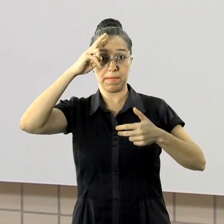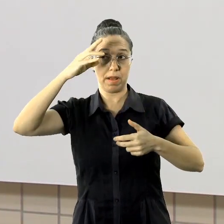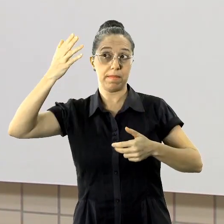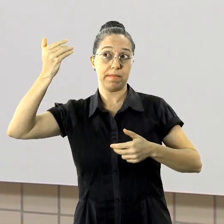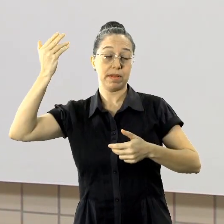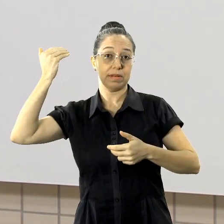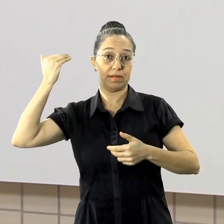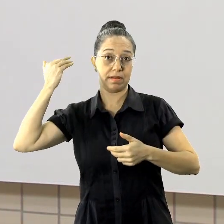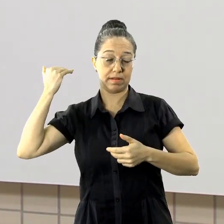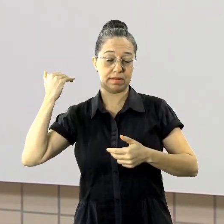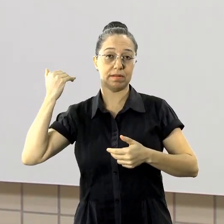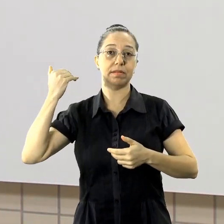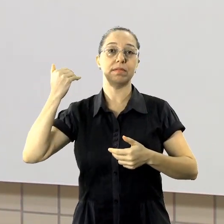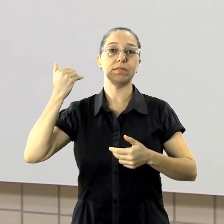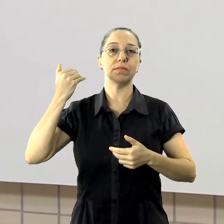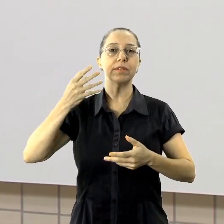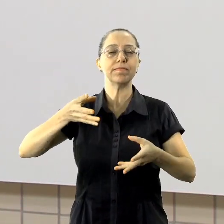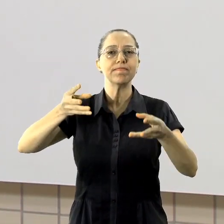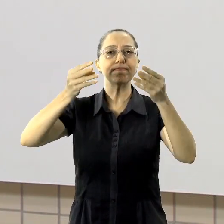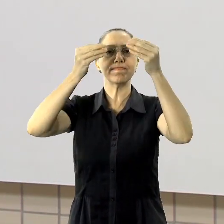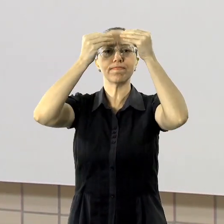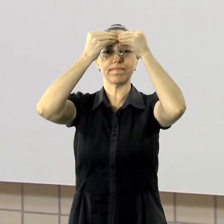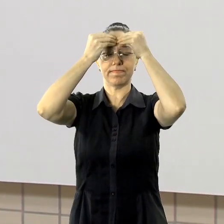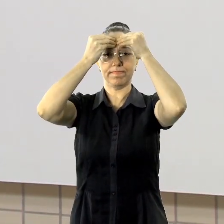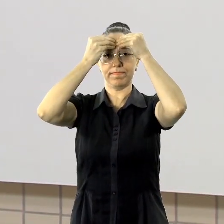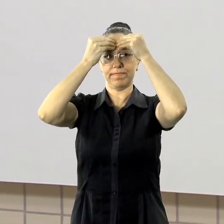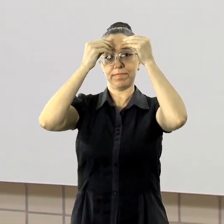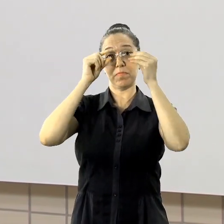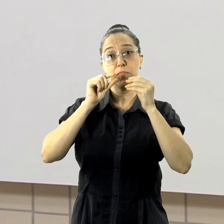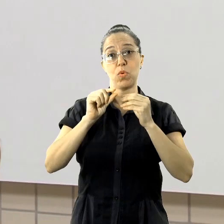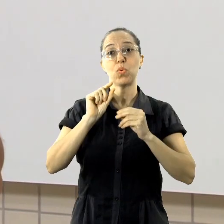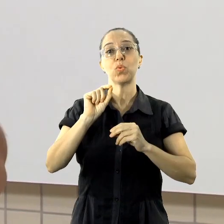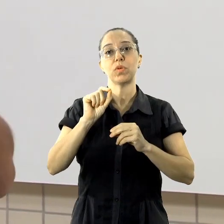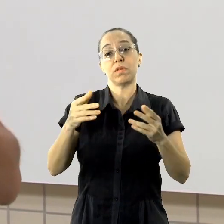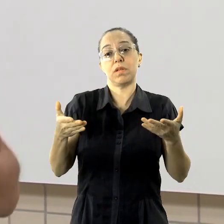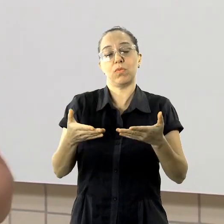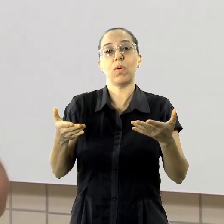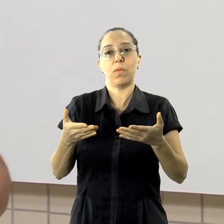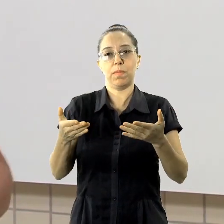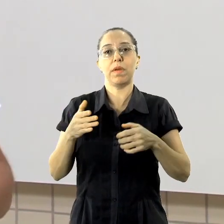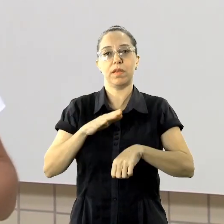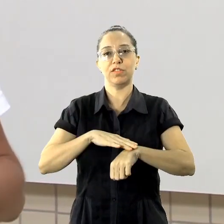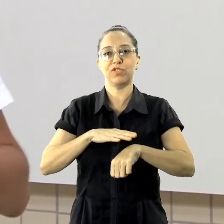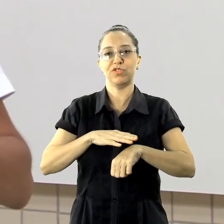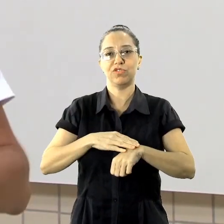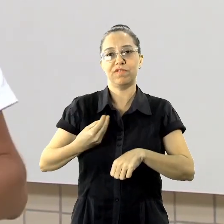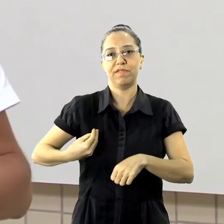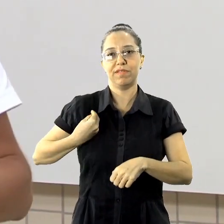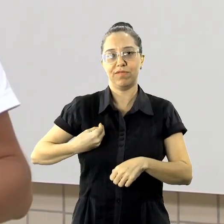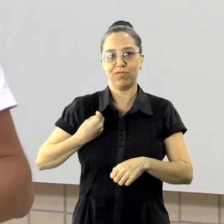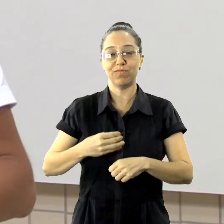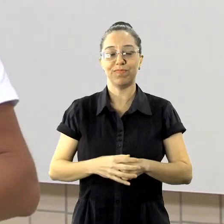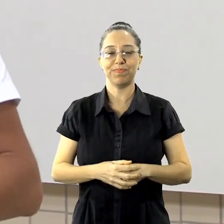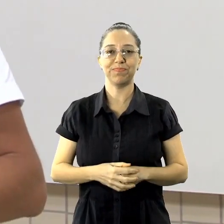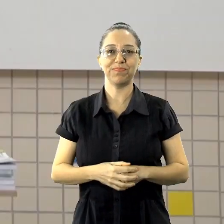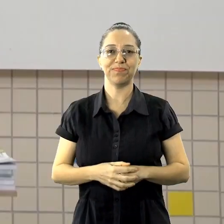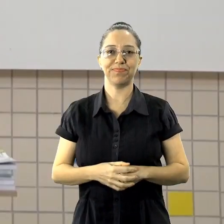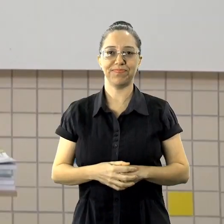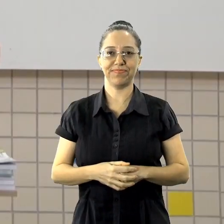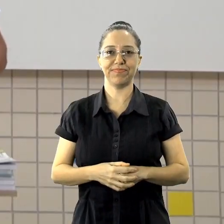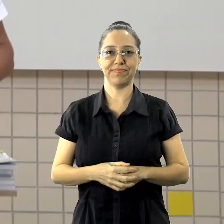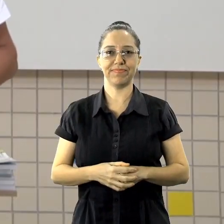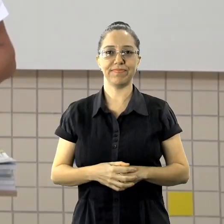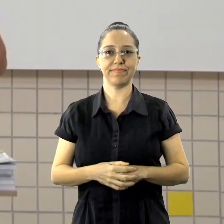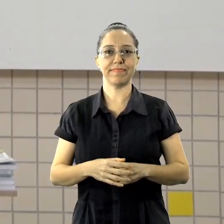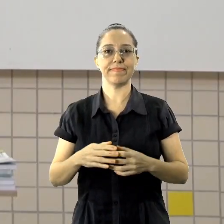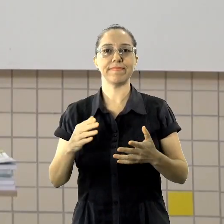vamos compreender um pouquinho daquilo que nós estamos vivendo atualmente. Bem, ao longo